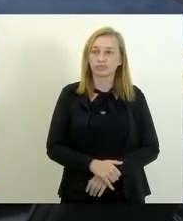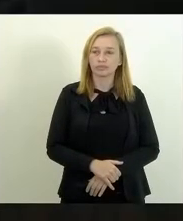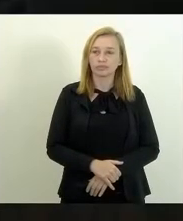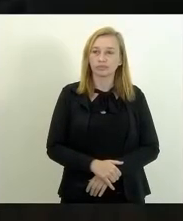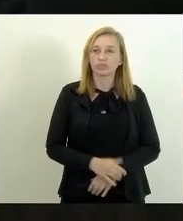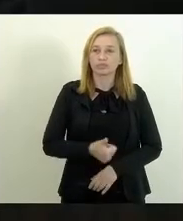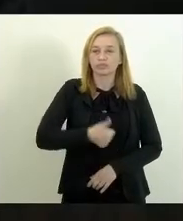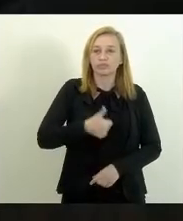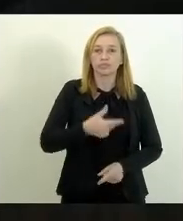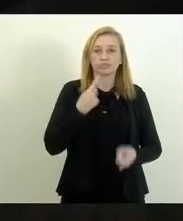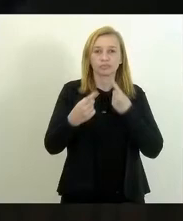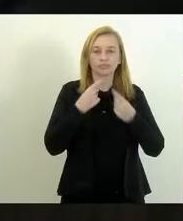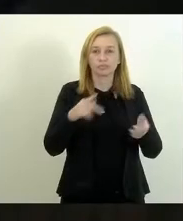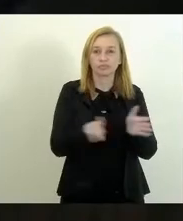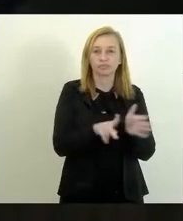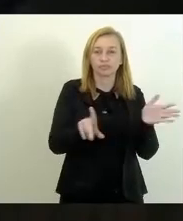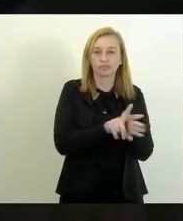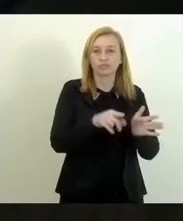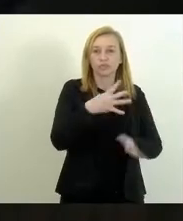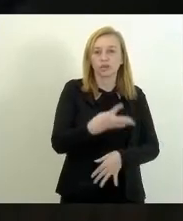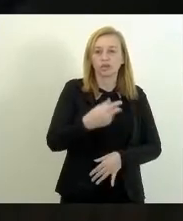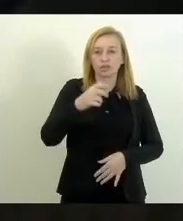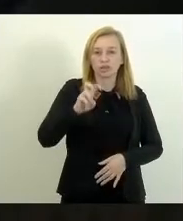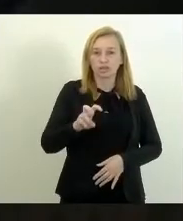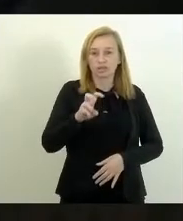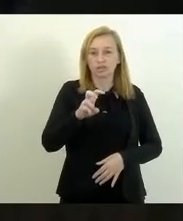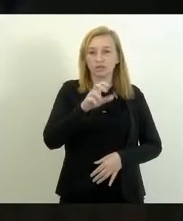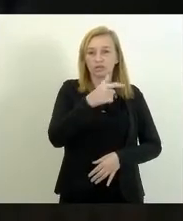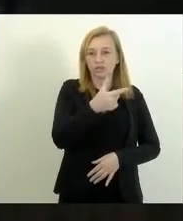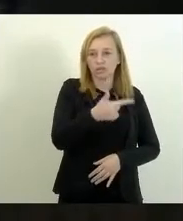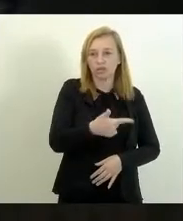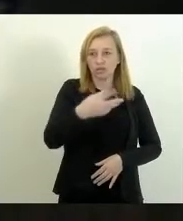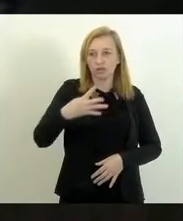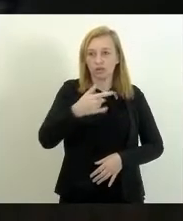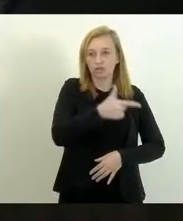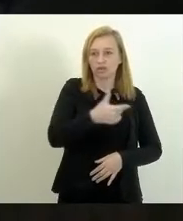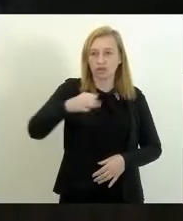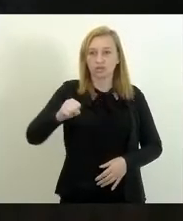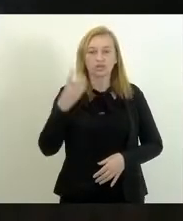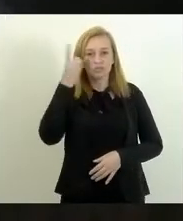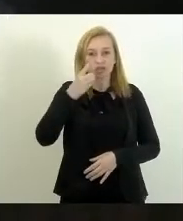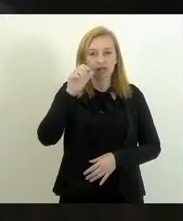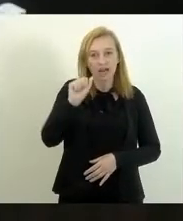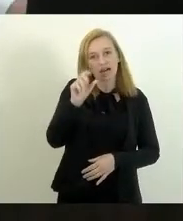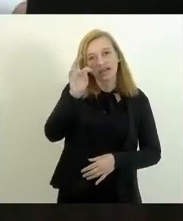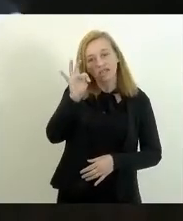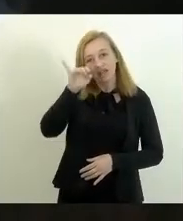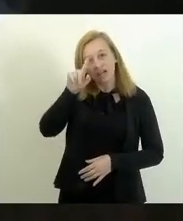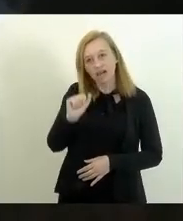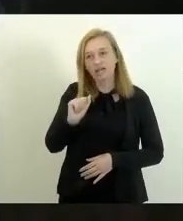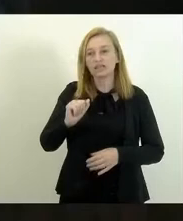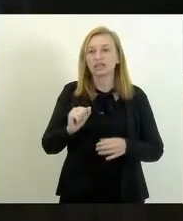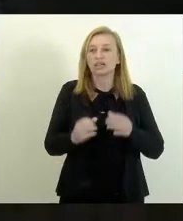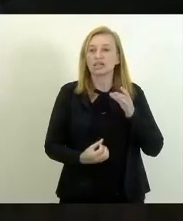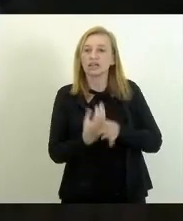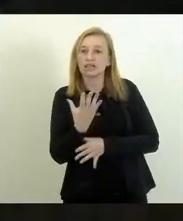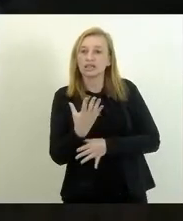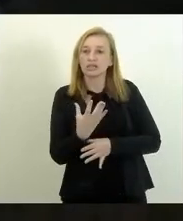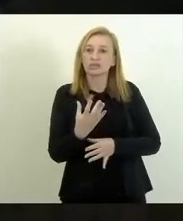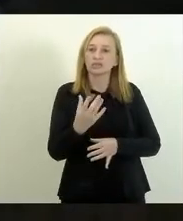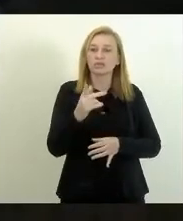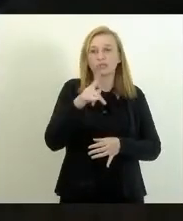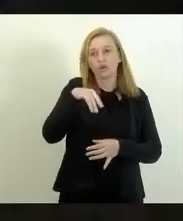Primeira discussão, projeto de lei 4524 de 18, de autoria do deputado Átila Nunes, que dispõe sobre a criação de programa de prevenção